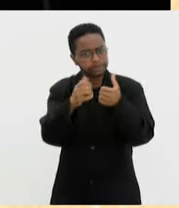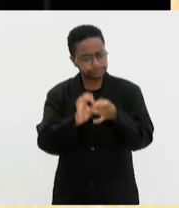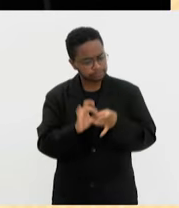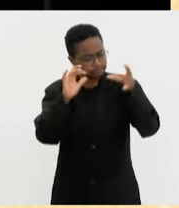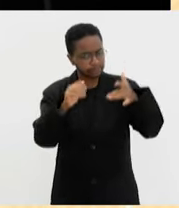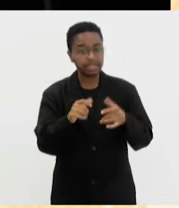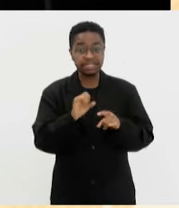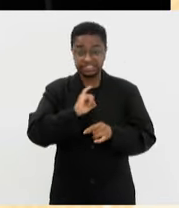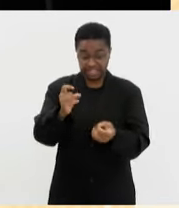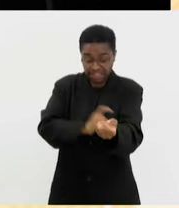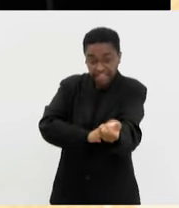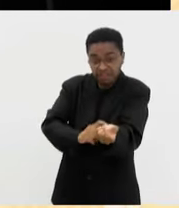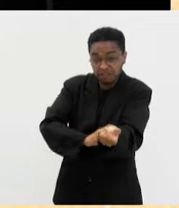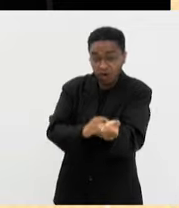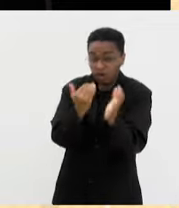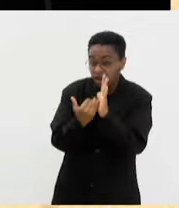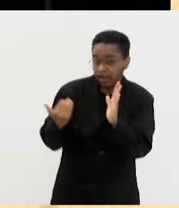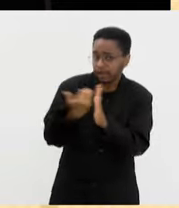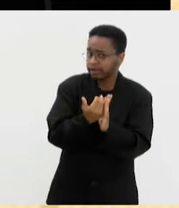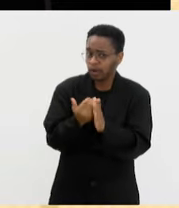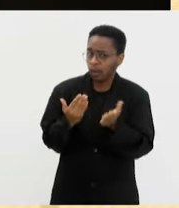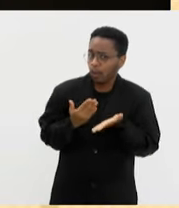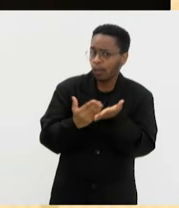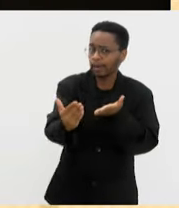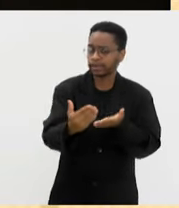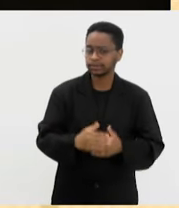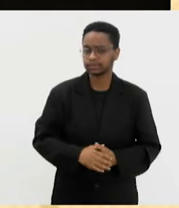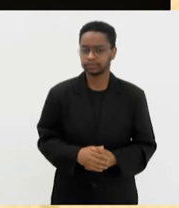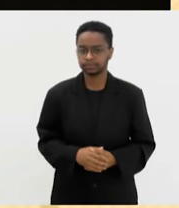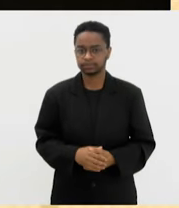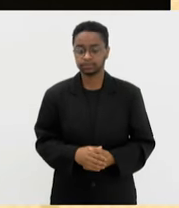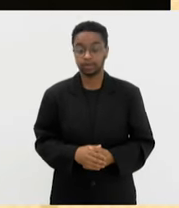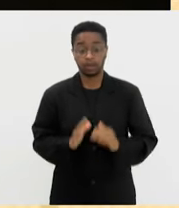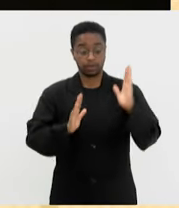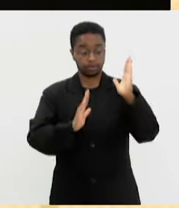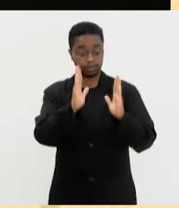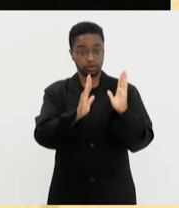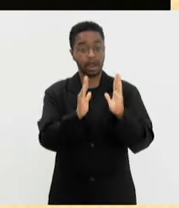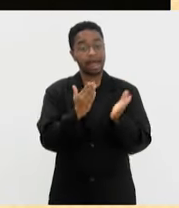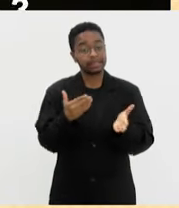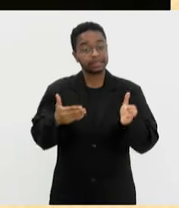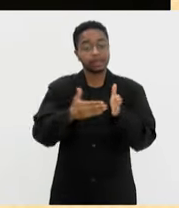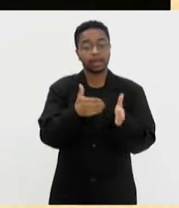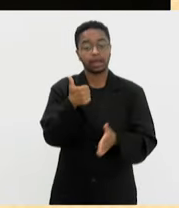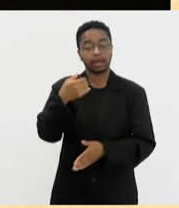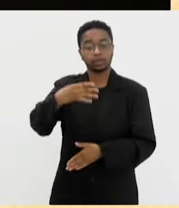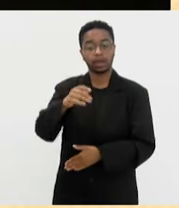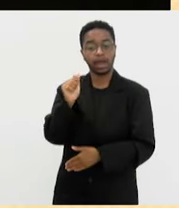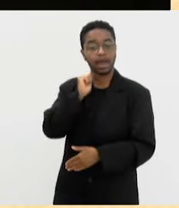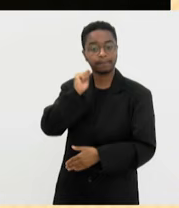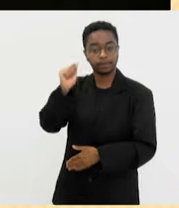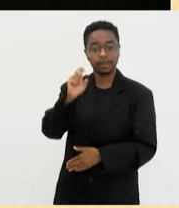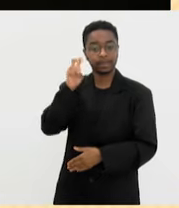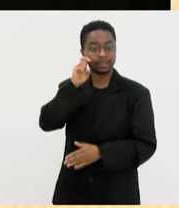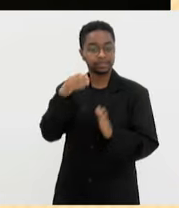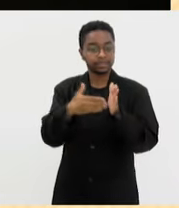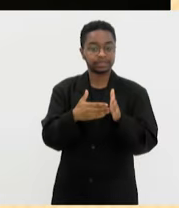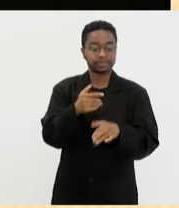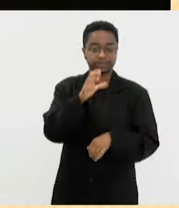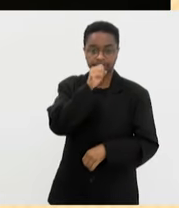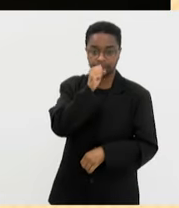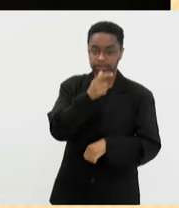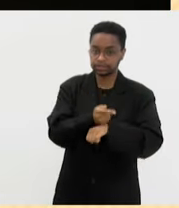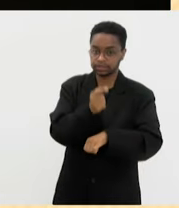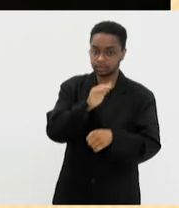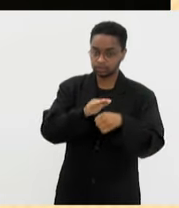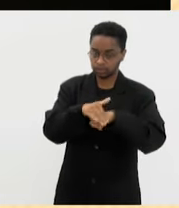Se você está nervosa, mais nervosa você ficará! A temporada vai até o dia 14 de abril, de quinta a sábado, às 7 da